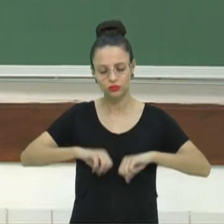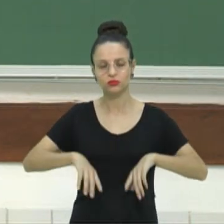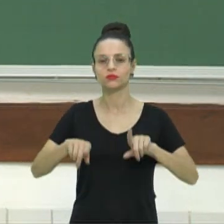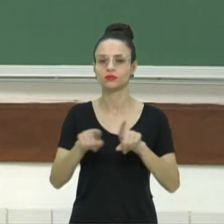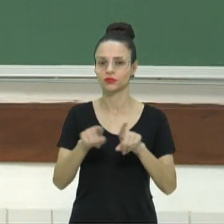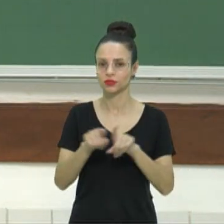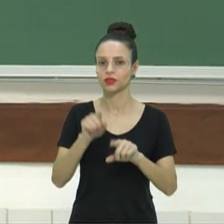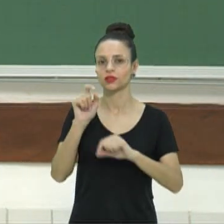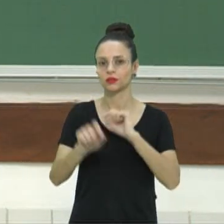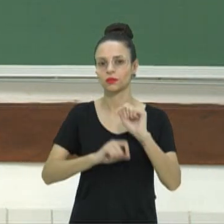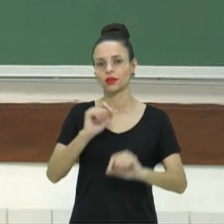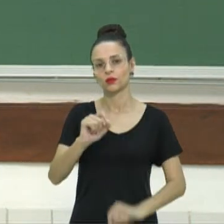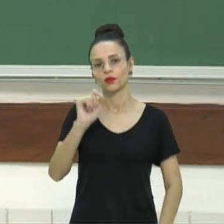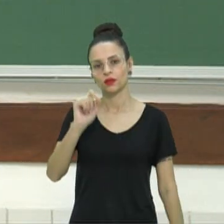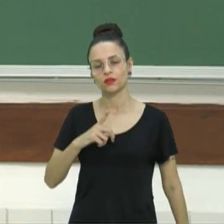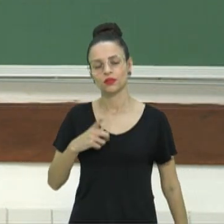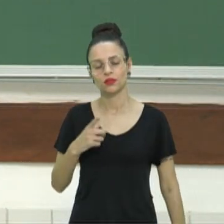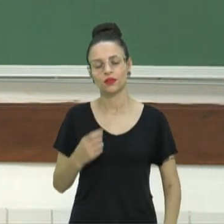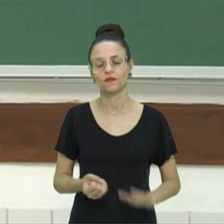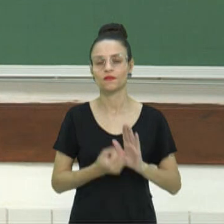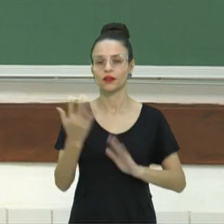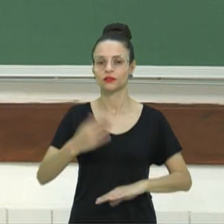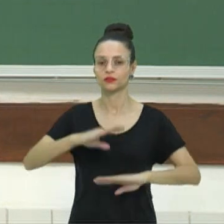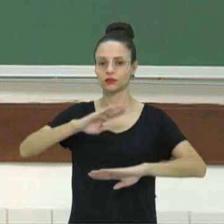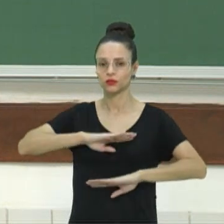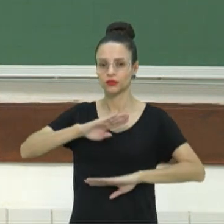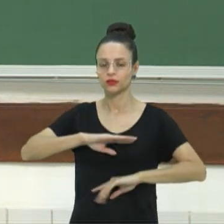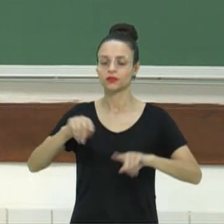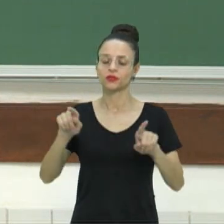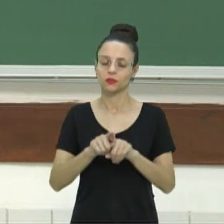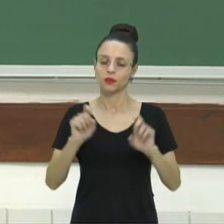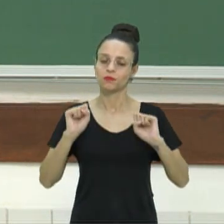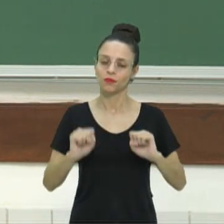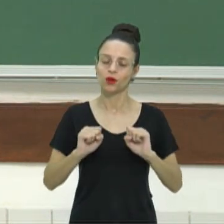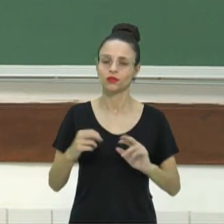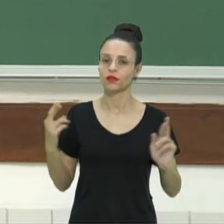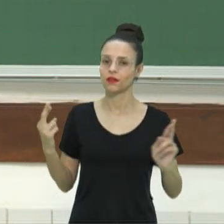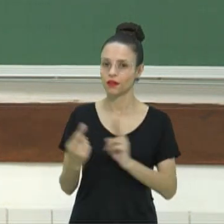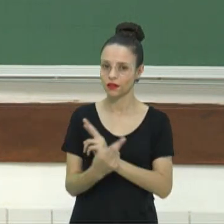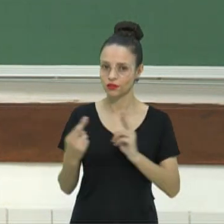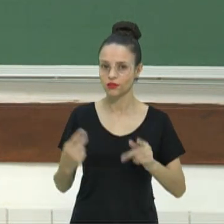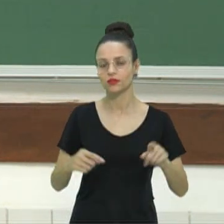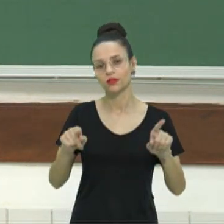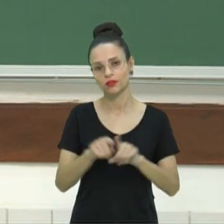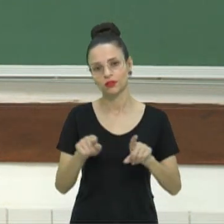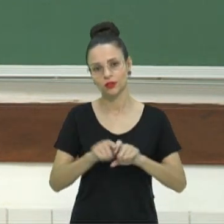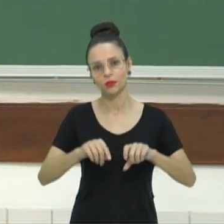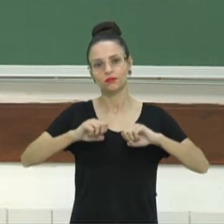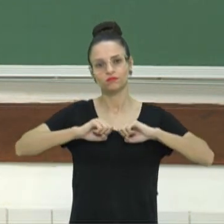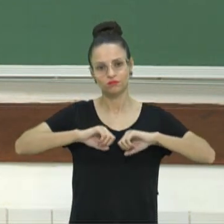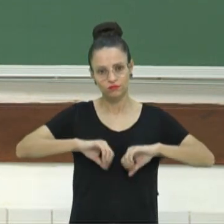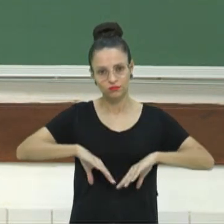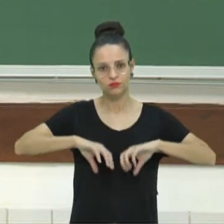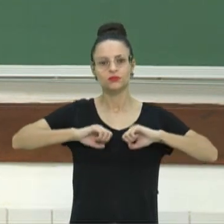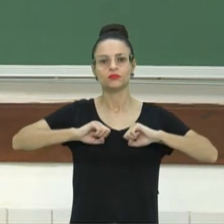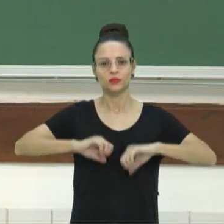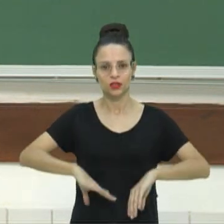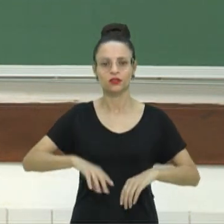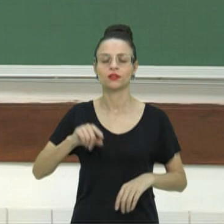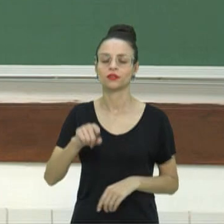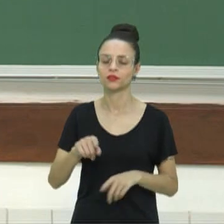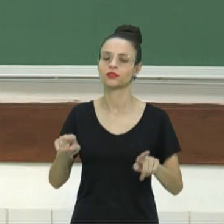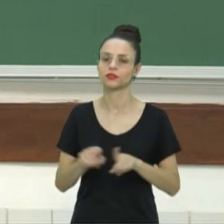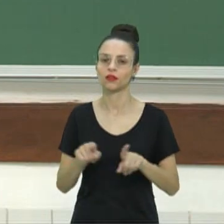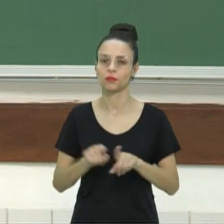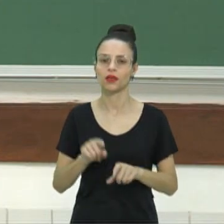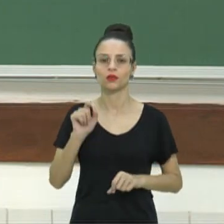pode estar tendo várias situações que pode estar relacionado também com a questão da respiração, né? Então, também, além